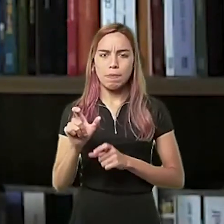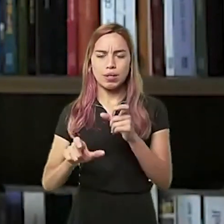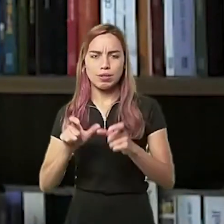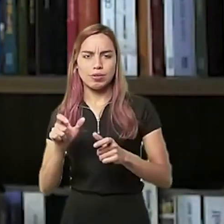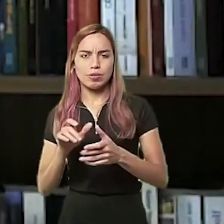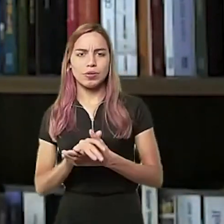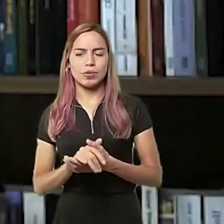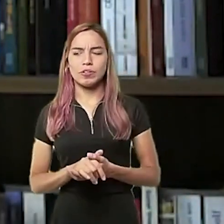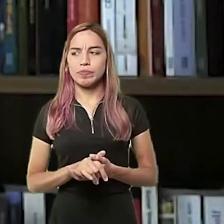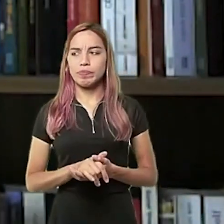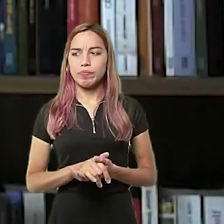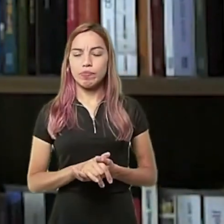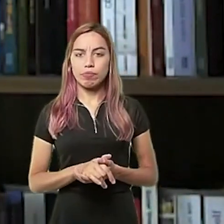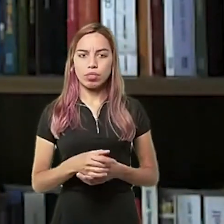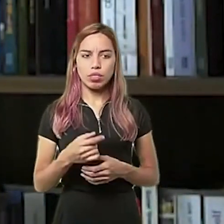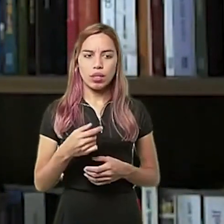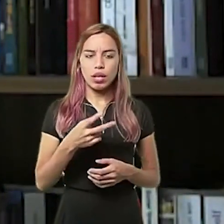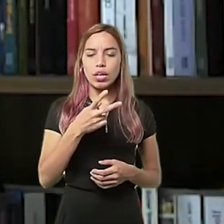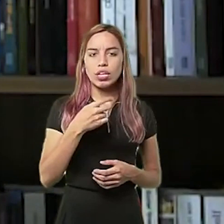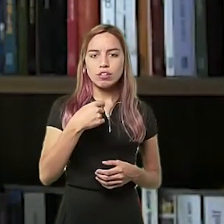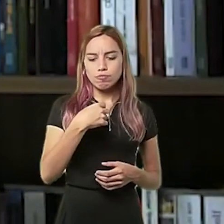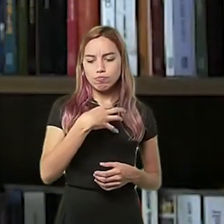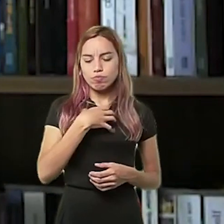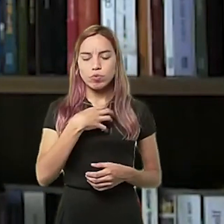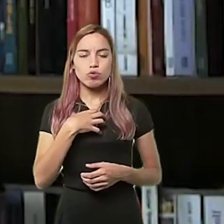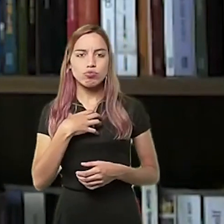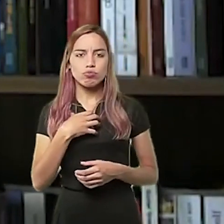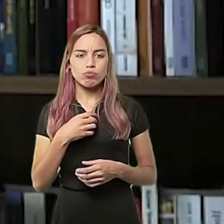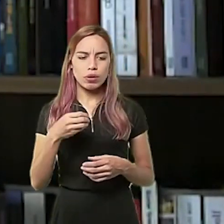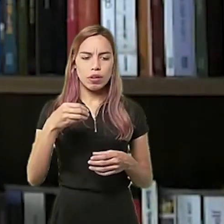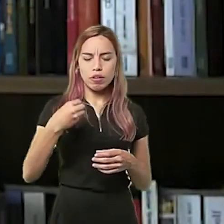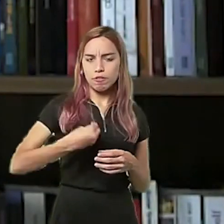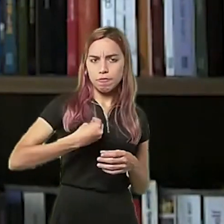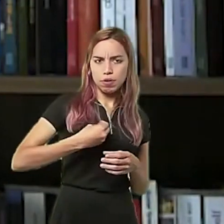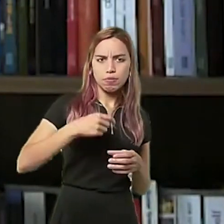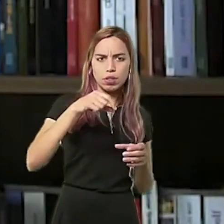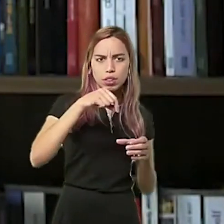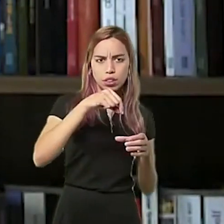ainda assim se sentir parte daquele todo, né? Ou seja,